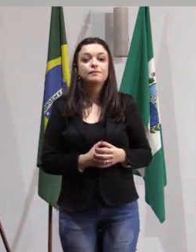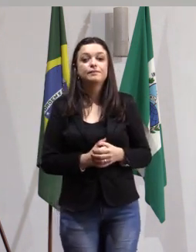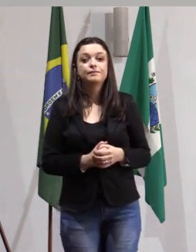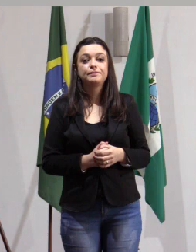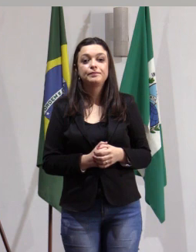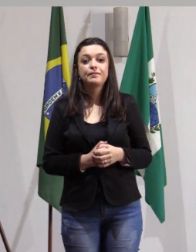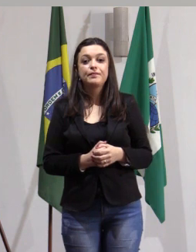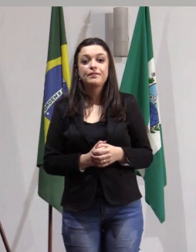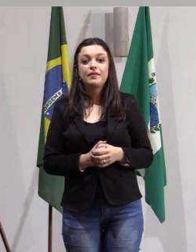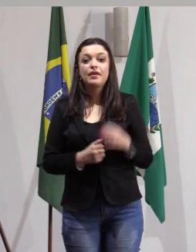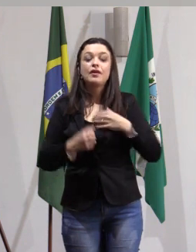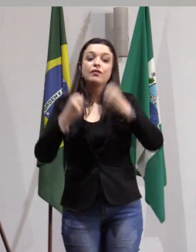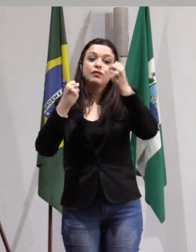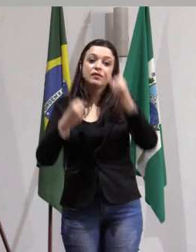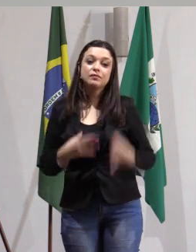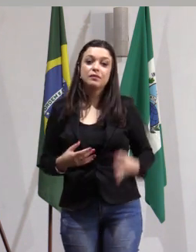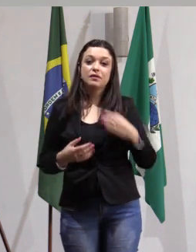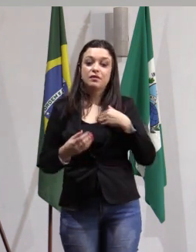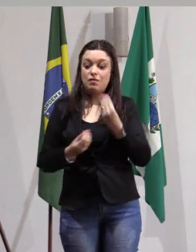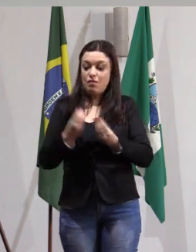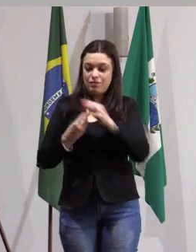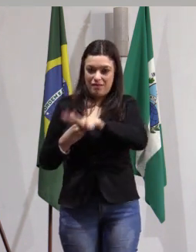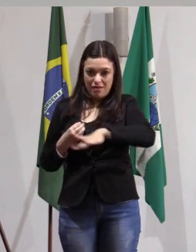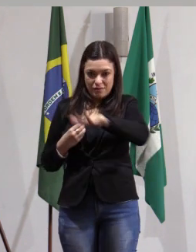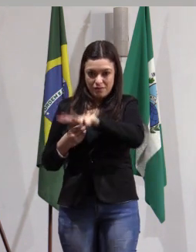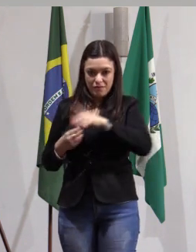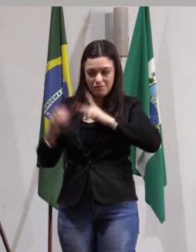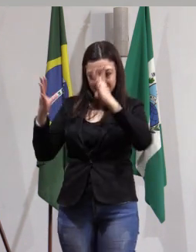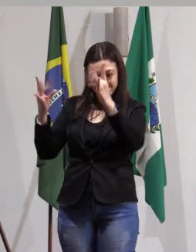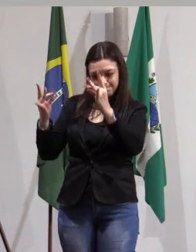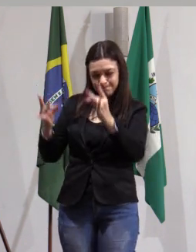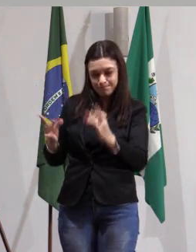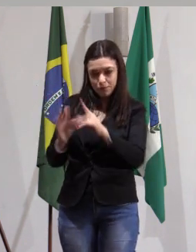em três eixos, digamos assim. Os problemas,